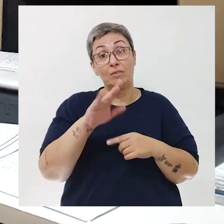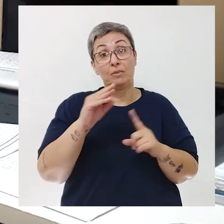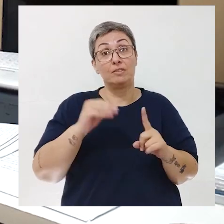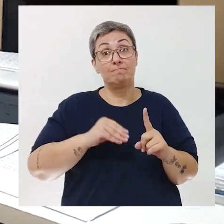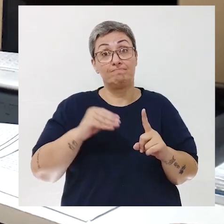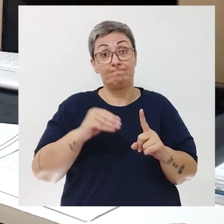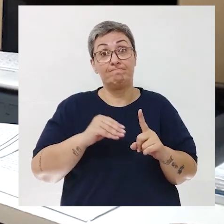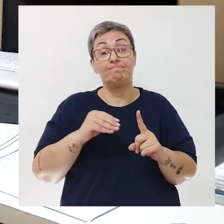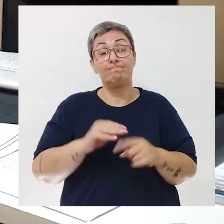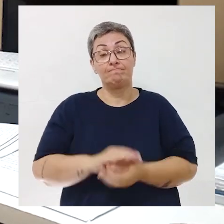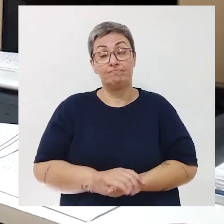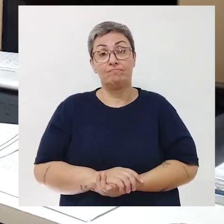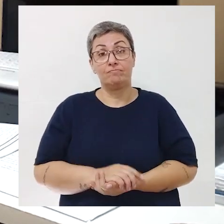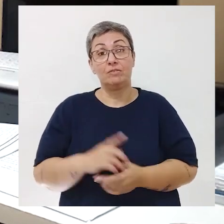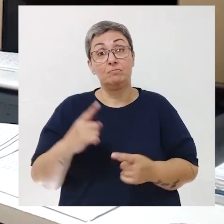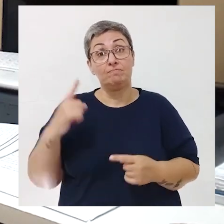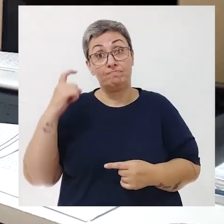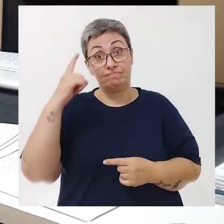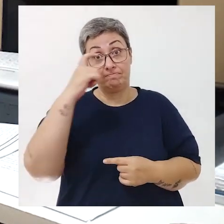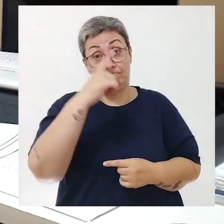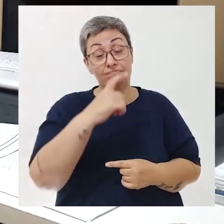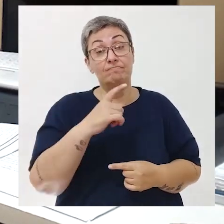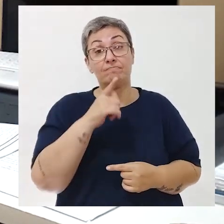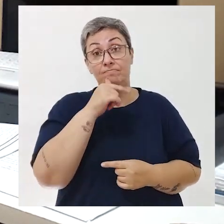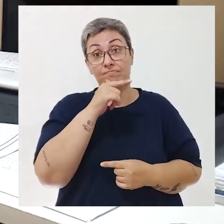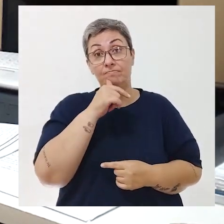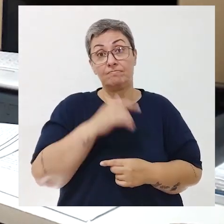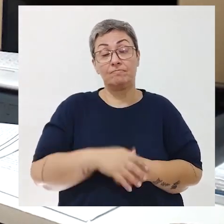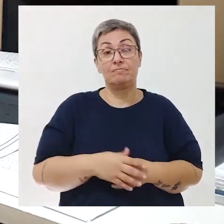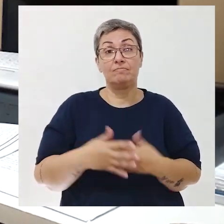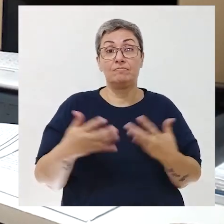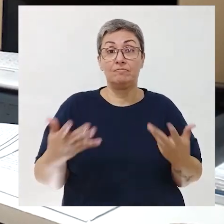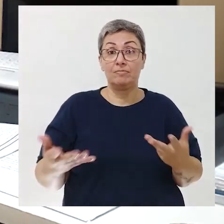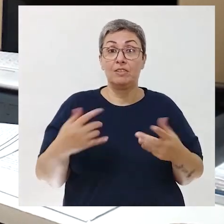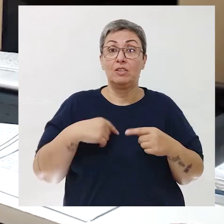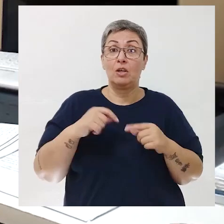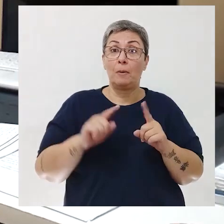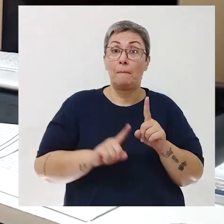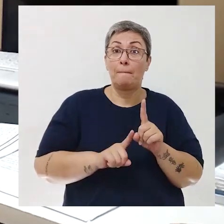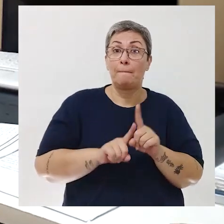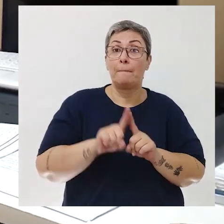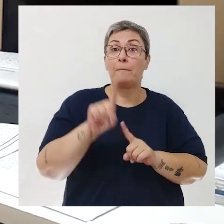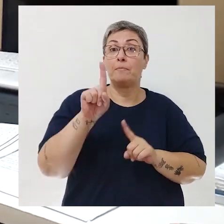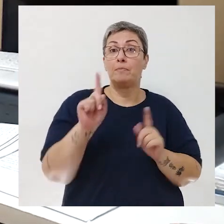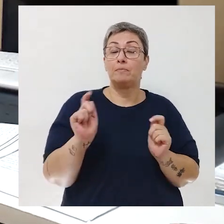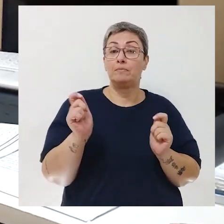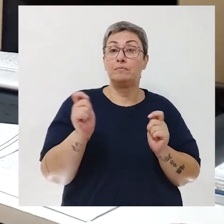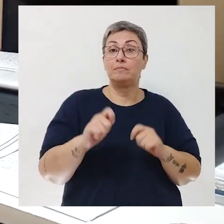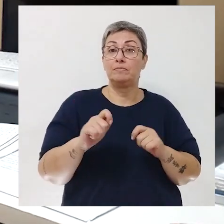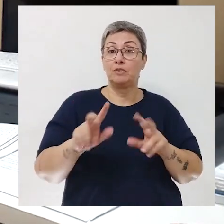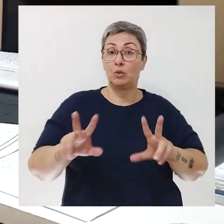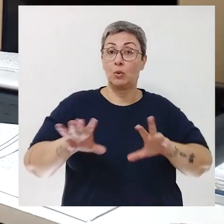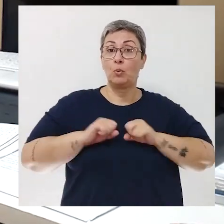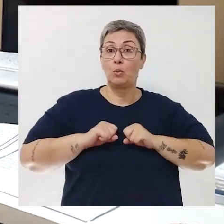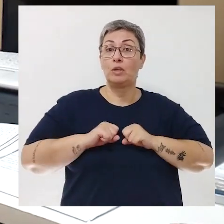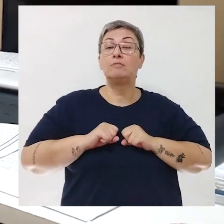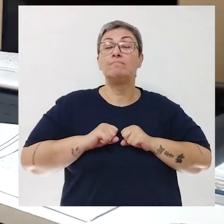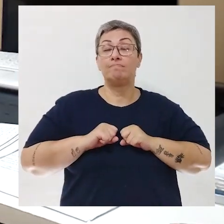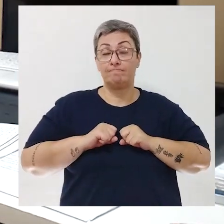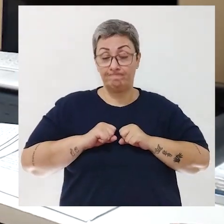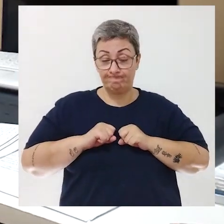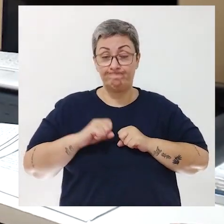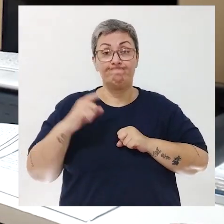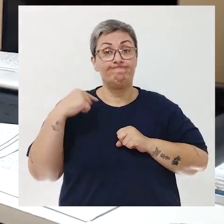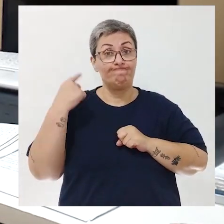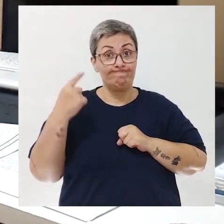mais vulneráveis, né? Pela dificuldade da água, né? E elevam a possibilidade de contágio. Olha